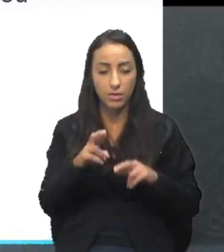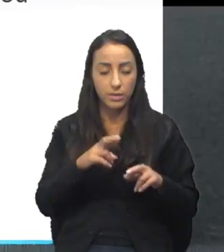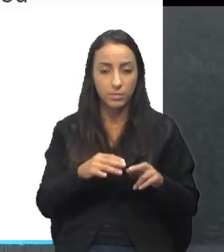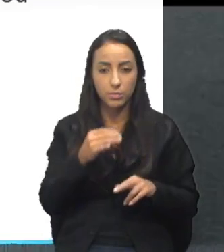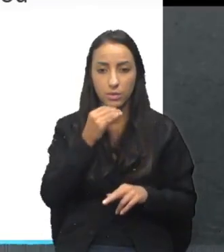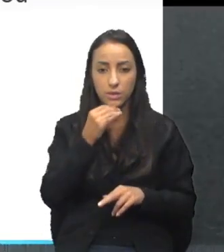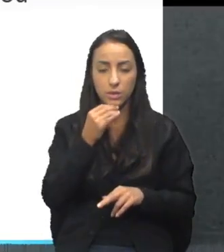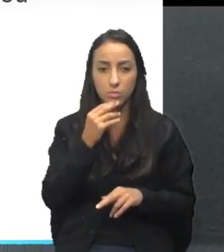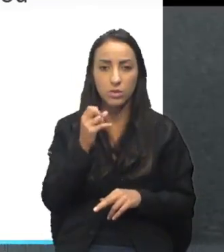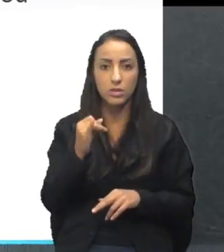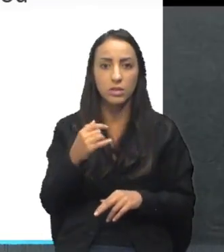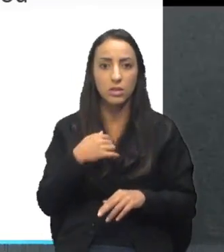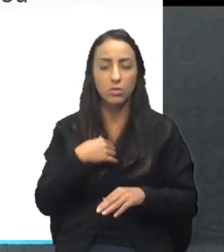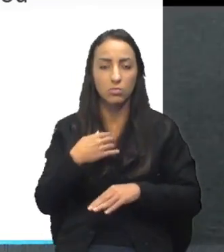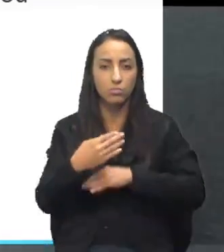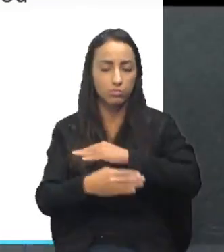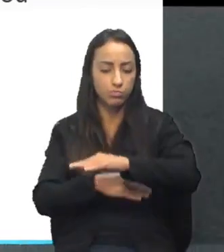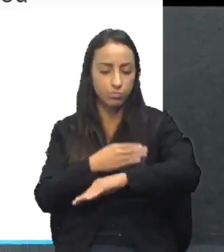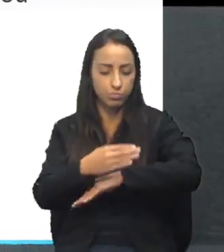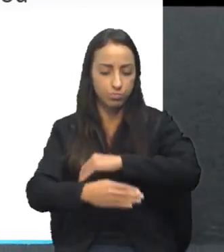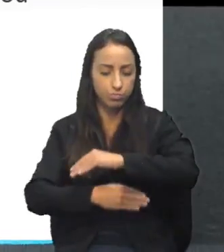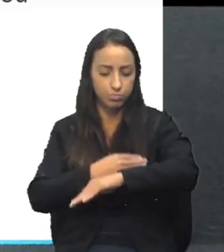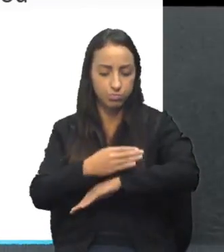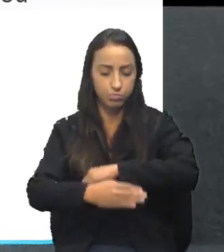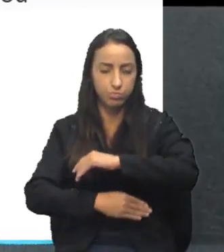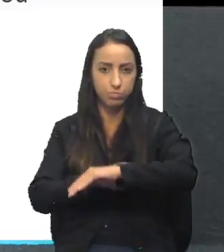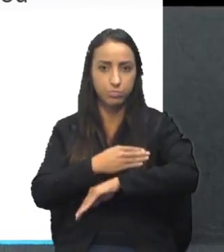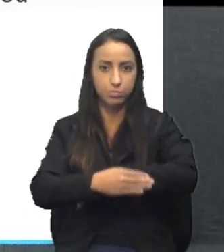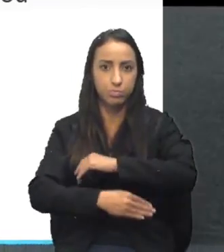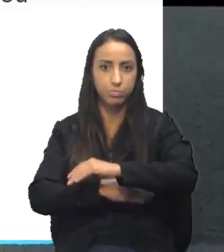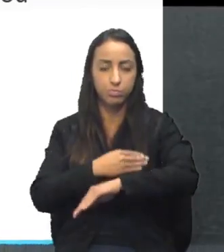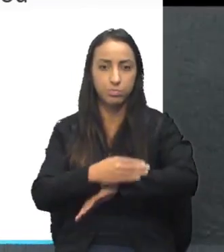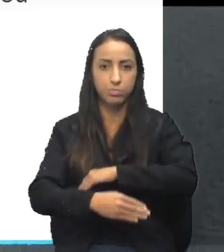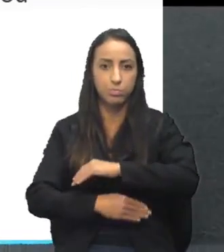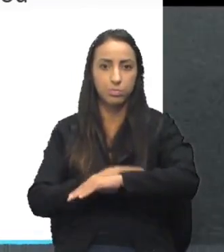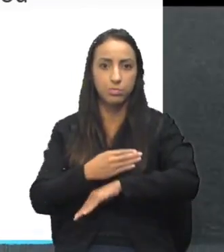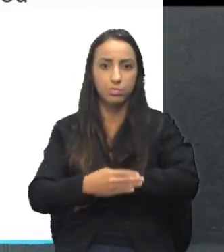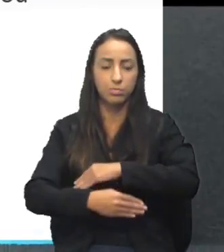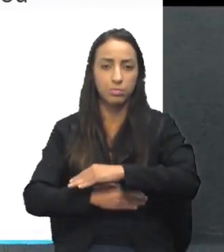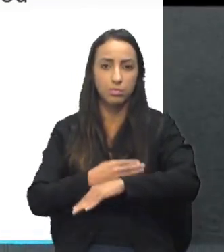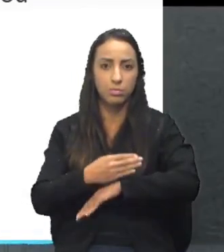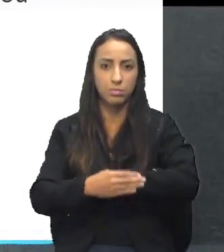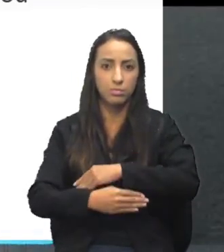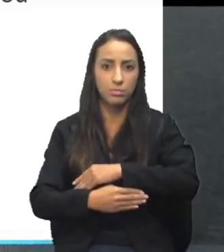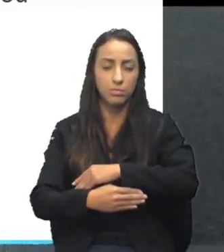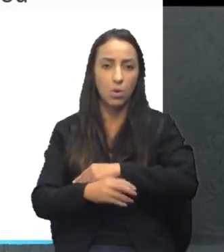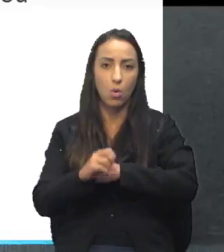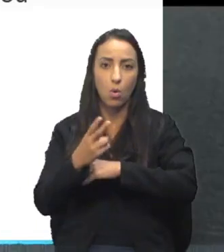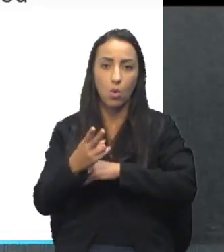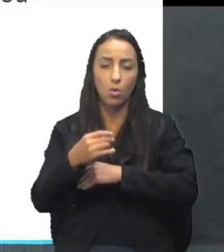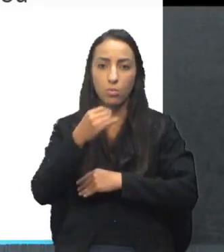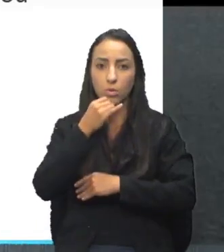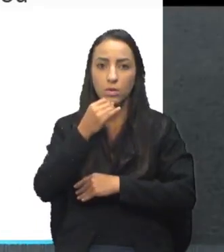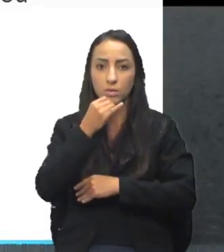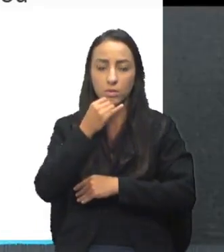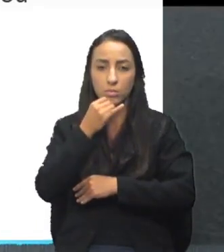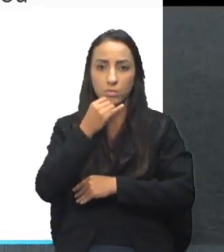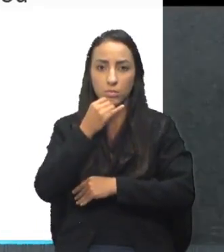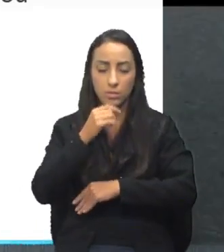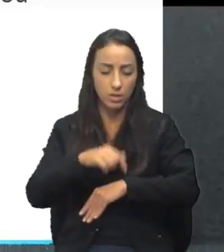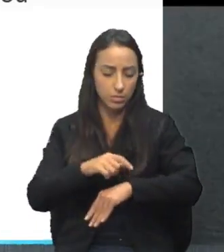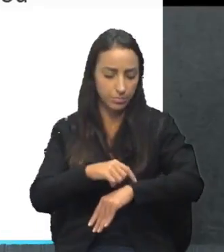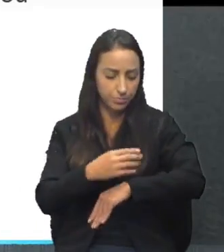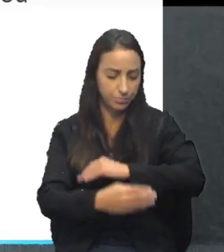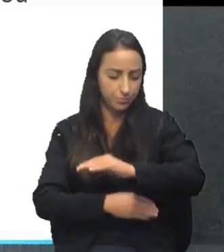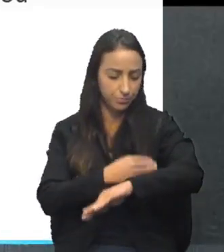exemplo, se eu faço um curativo em região circular, na articulação próxima ao punho